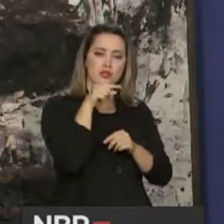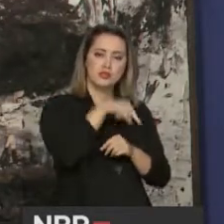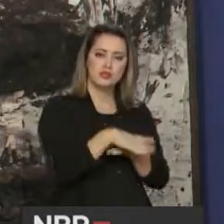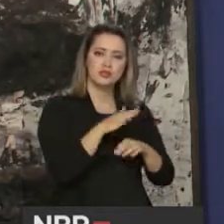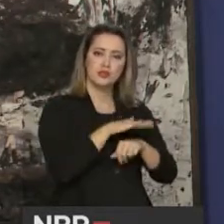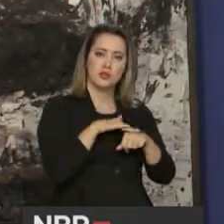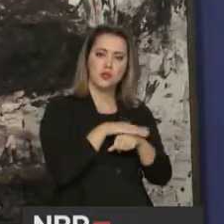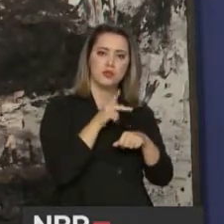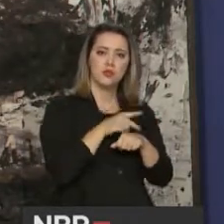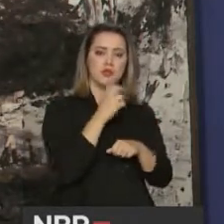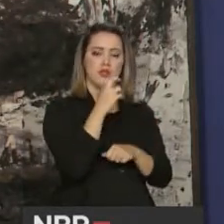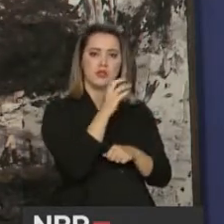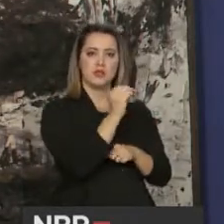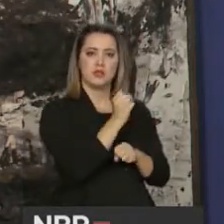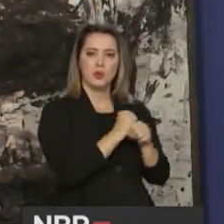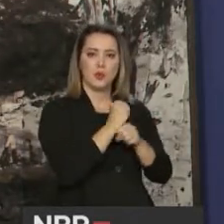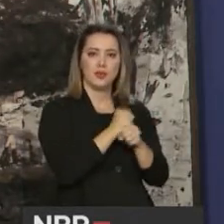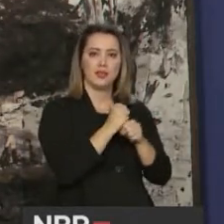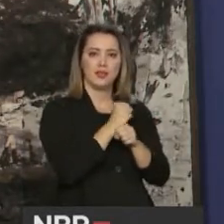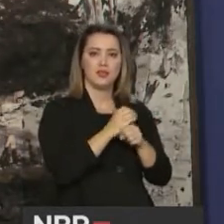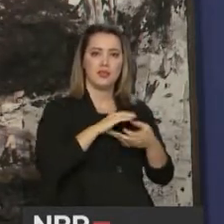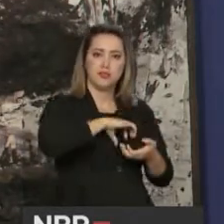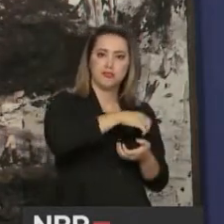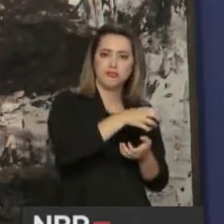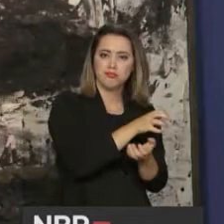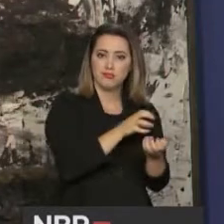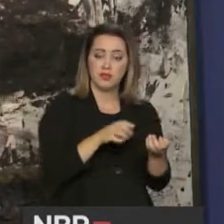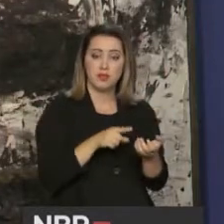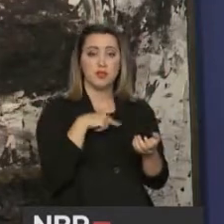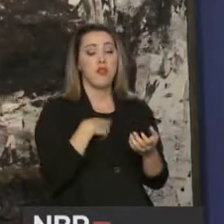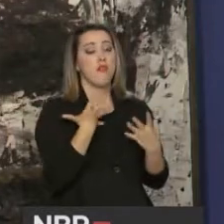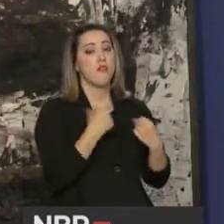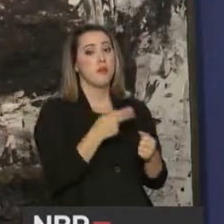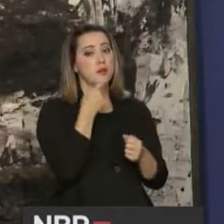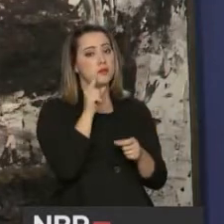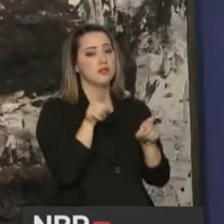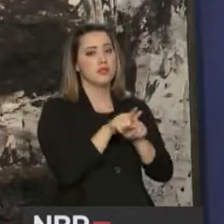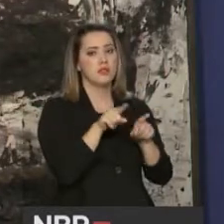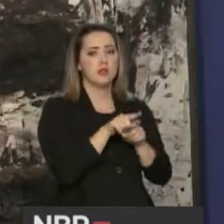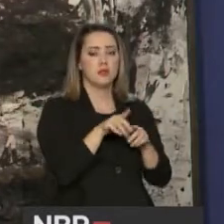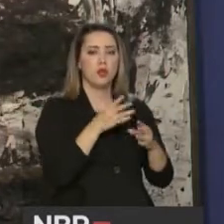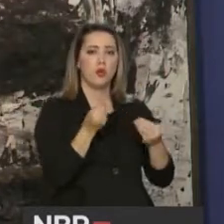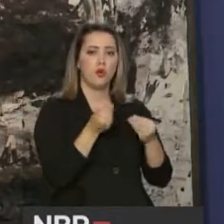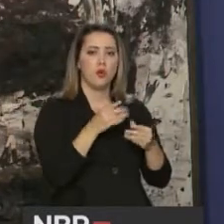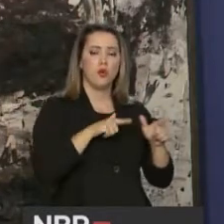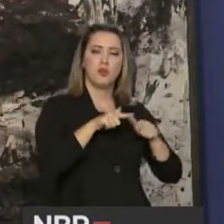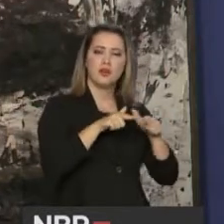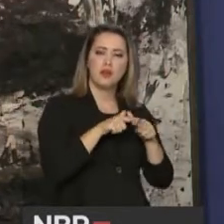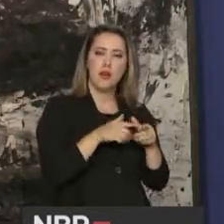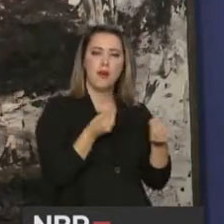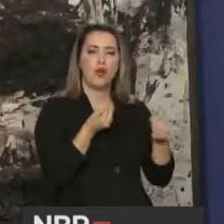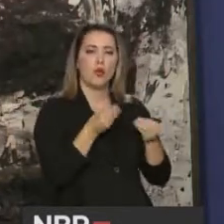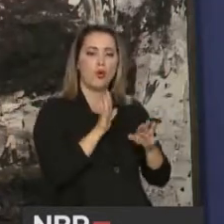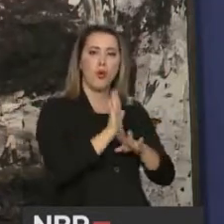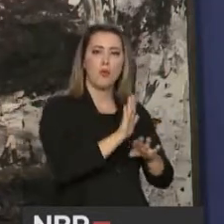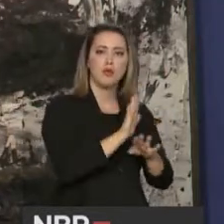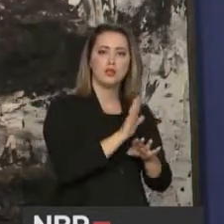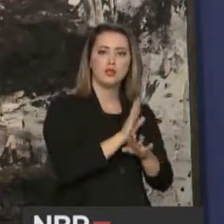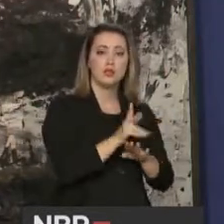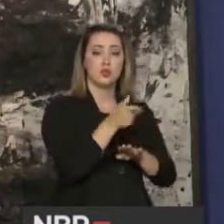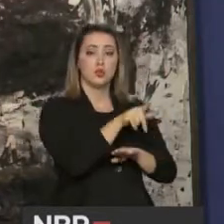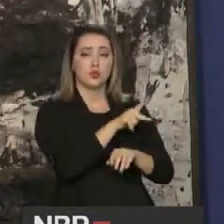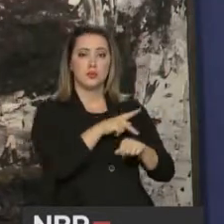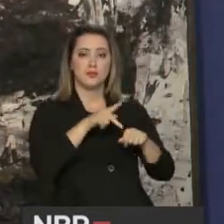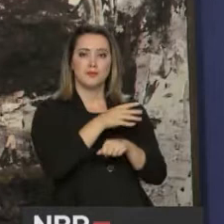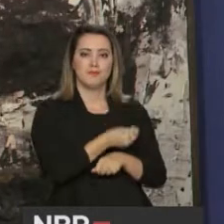conversa sobre o cinquentenário do Palácio Itamaraty aqui em Brasília e vamos falar também sobre carreira diplomática, sobre a assistência